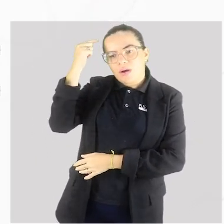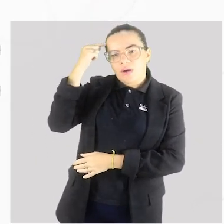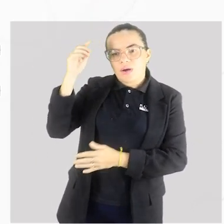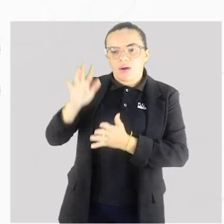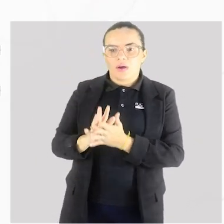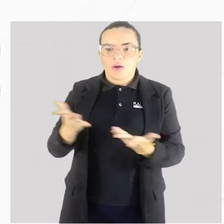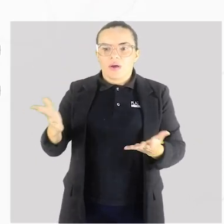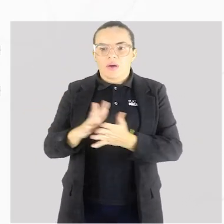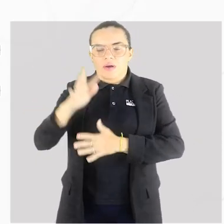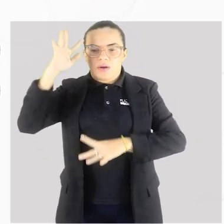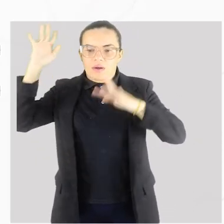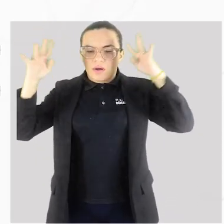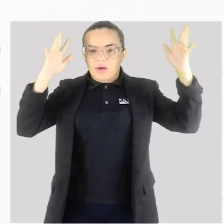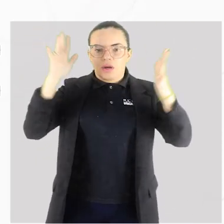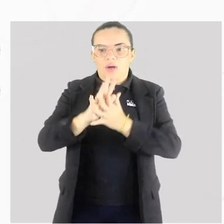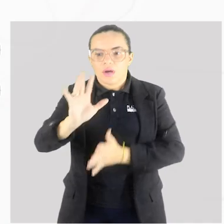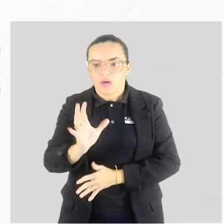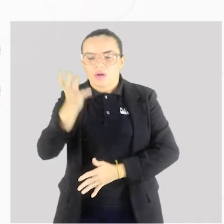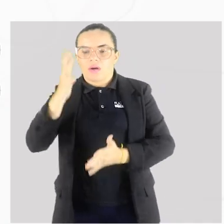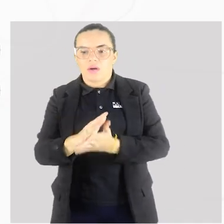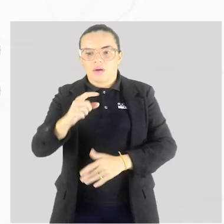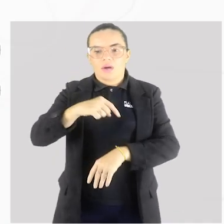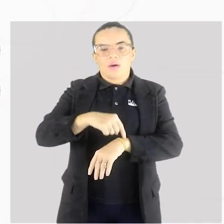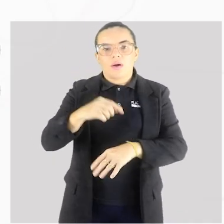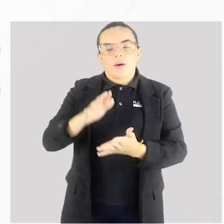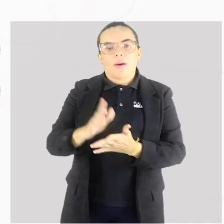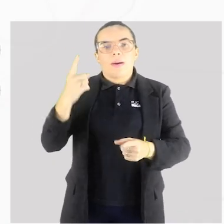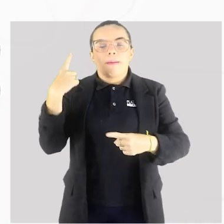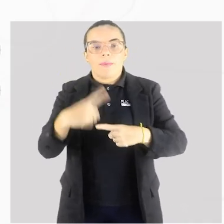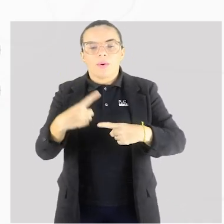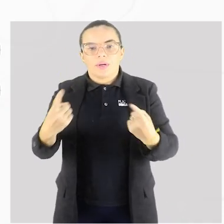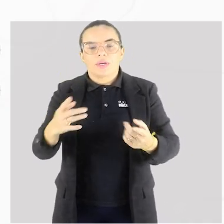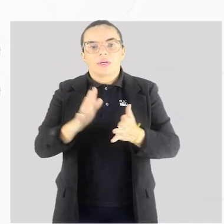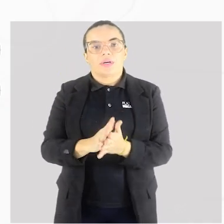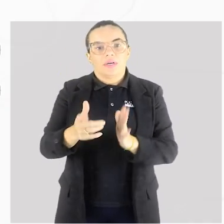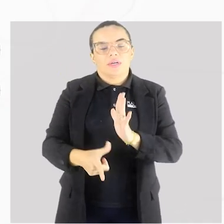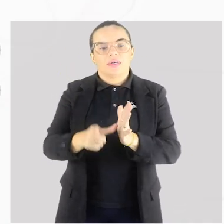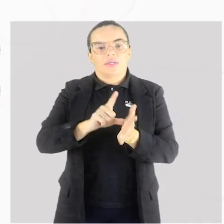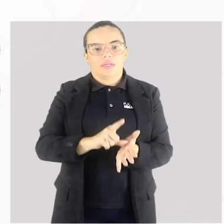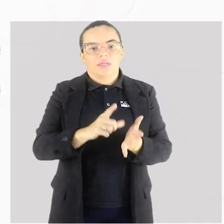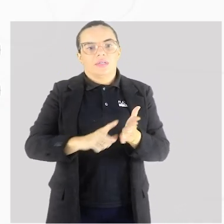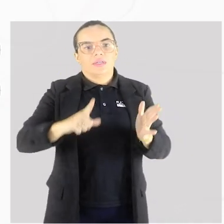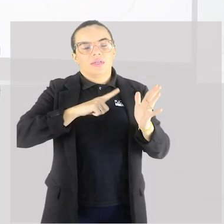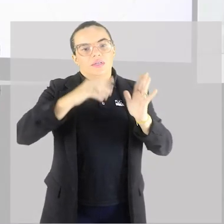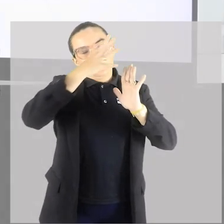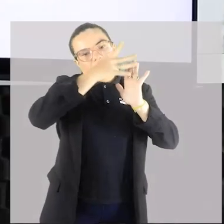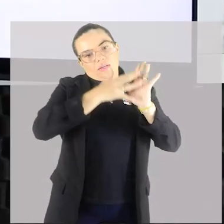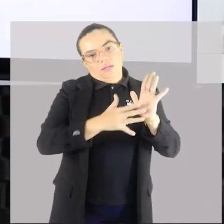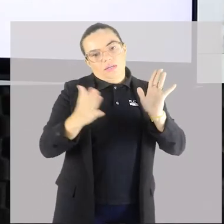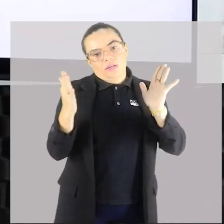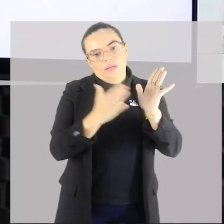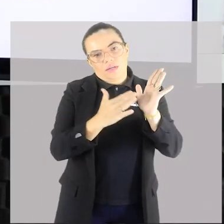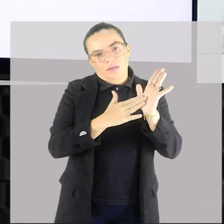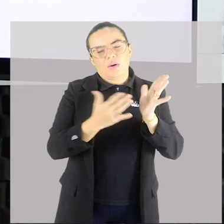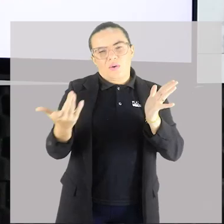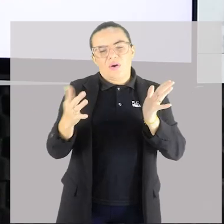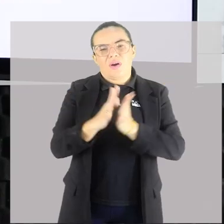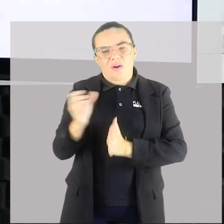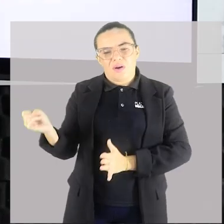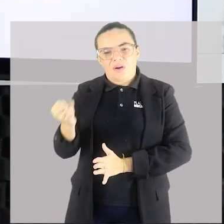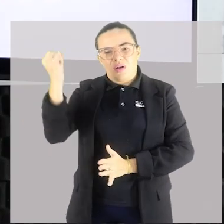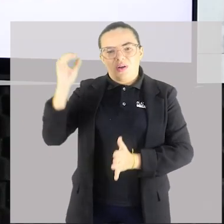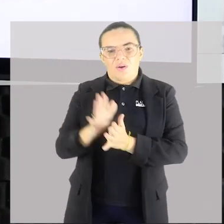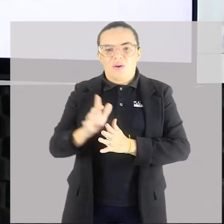mas ele não é improvisado por quê? Porque, como eu disse anteriormente, ele existe um roteiro. Seria uma proposta interessante você fazer